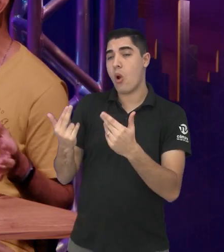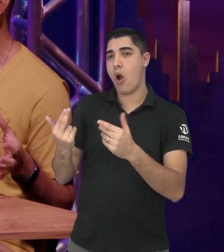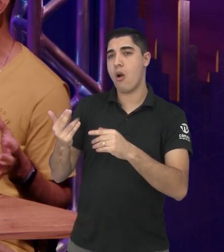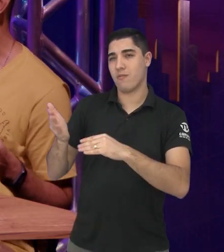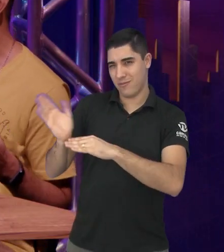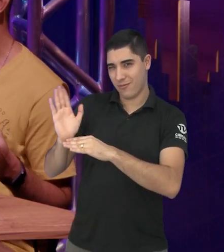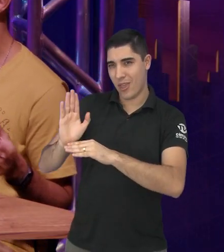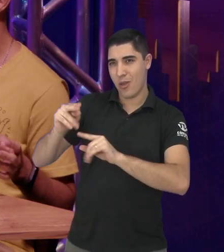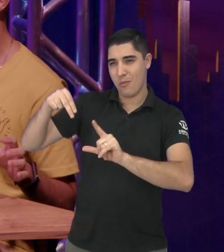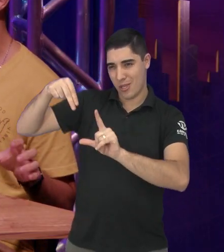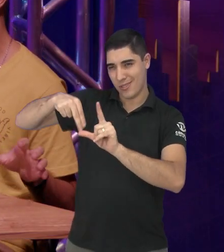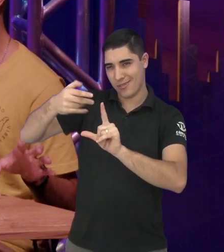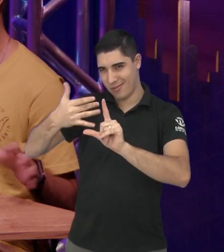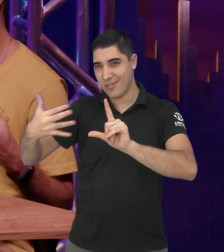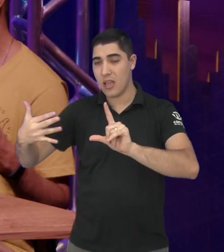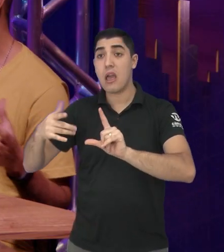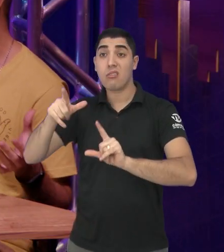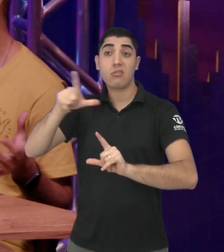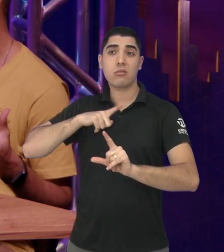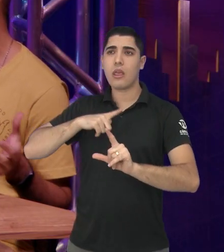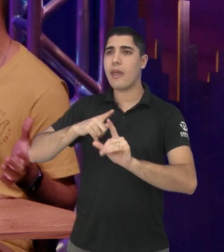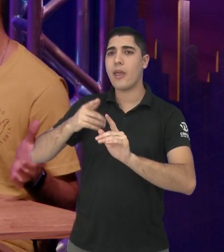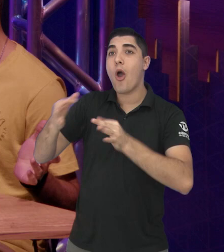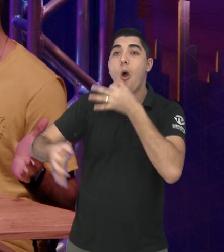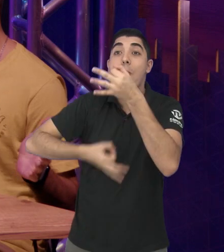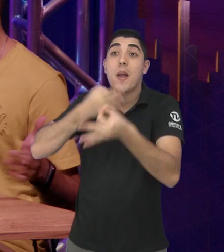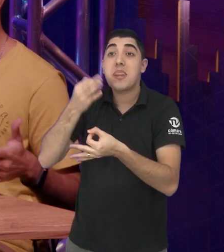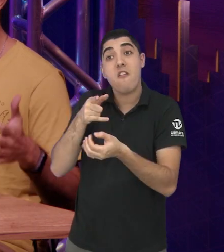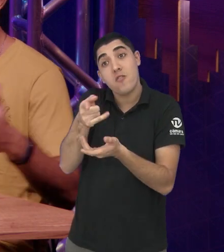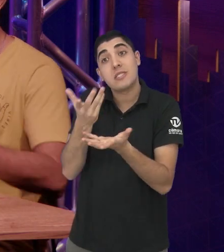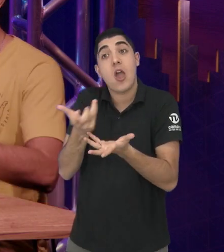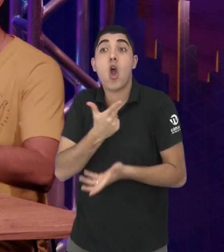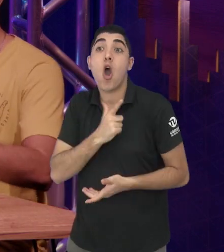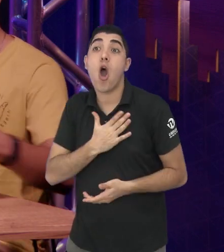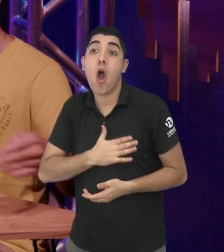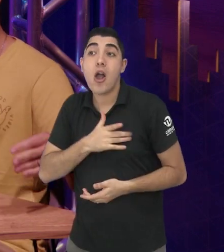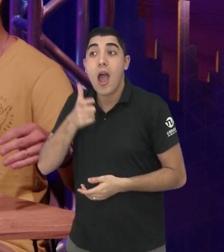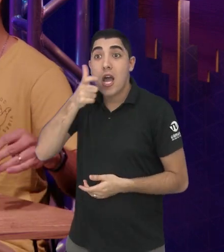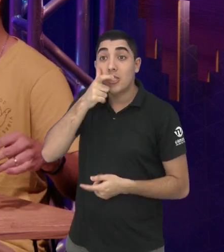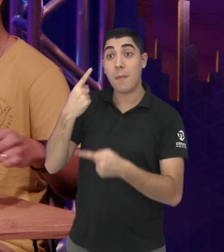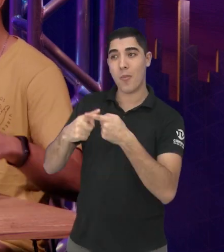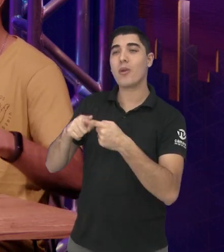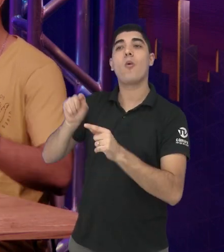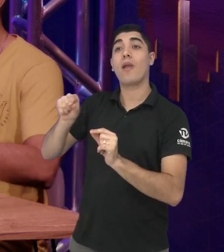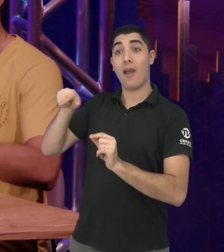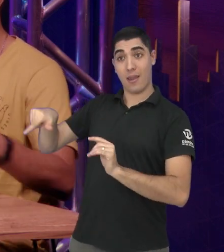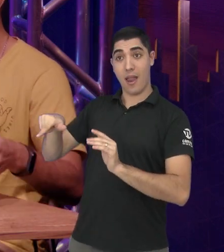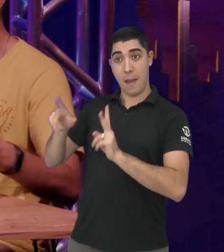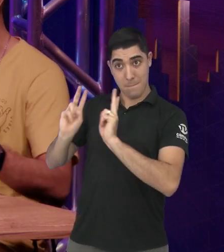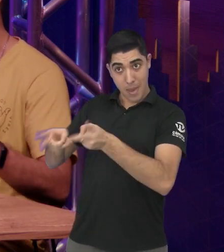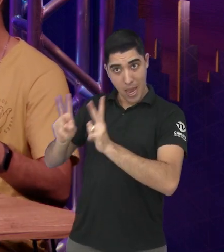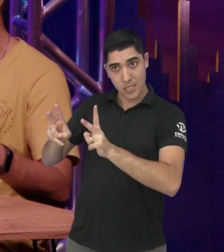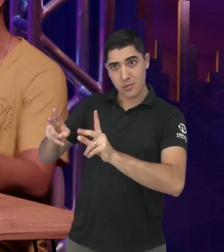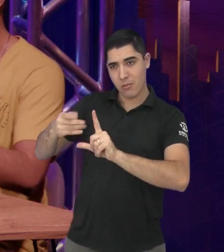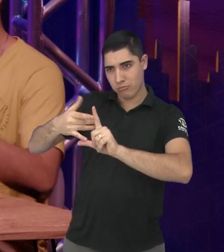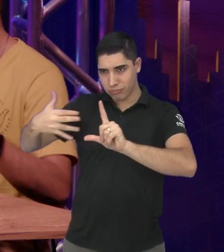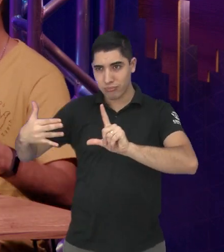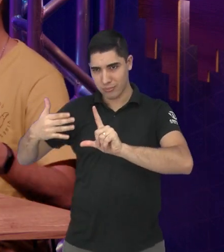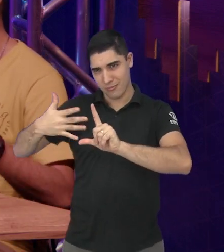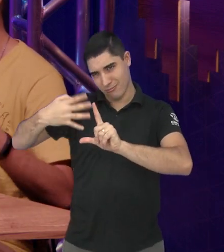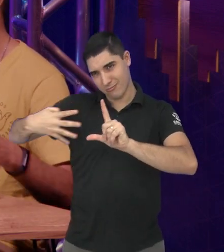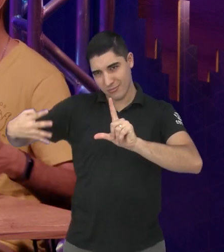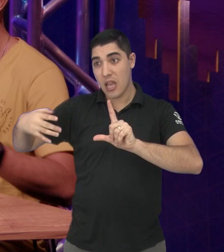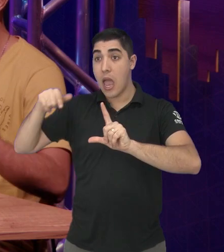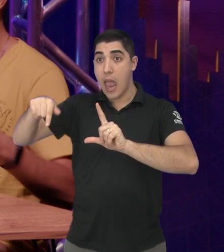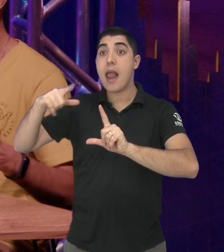na Netflix, você entra lá, tem lá sugestões para você. Exato. Porque a inteligência artificial da Netflix analisou o seu padrão, aquilo que